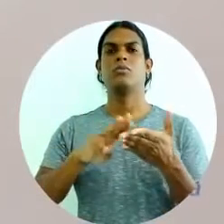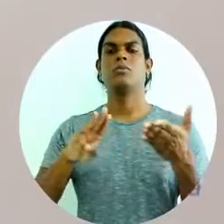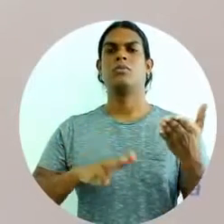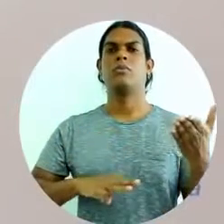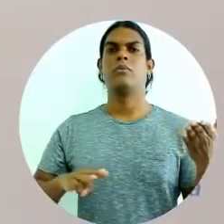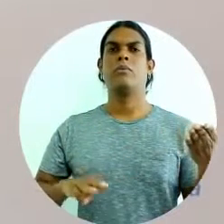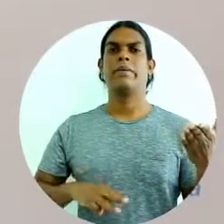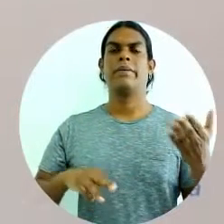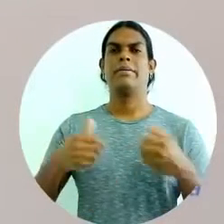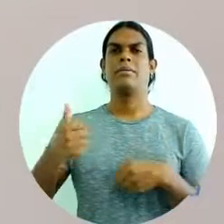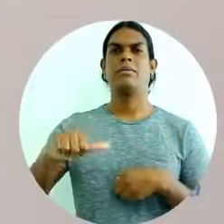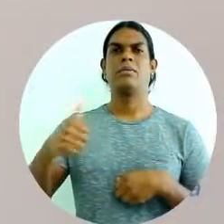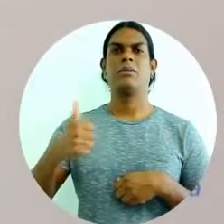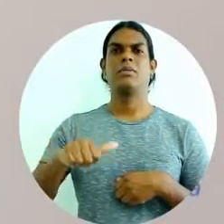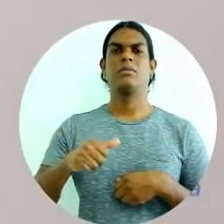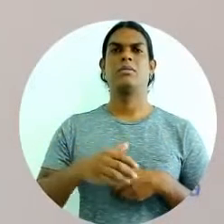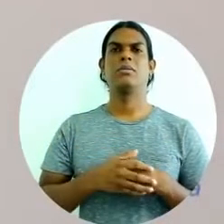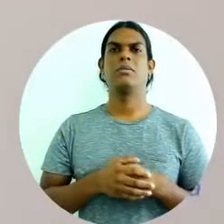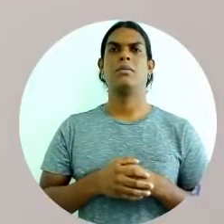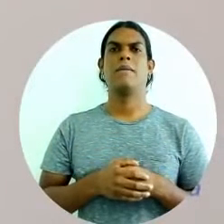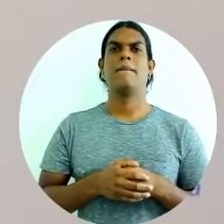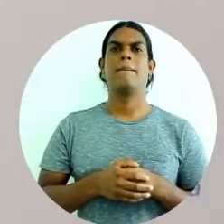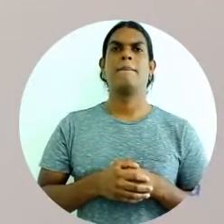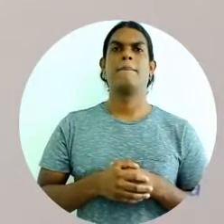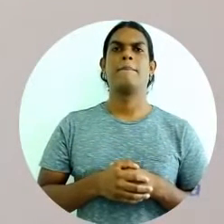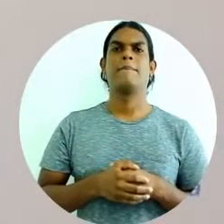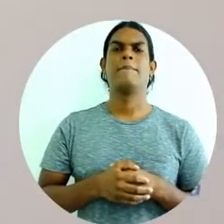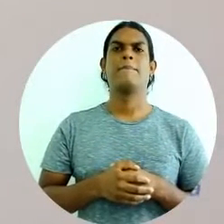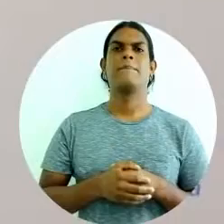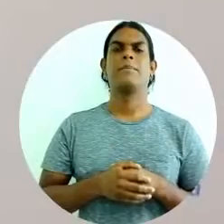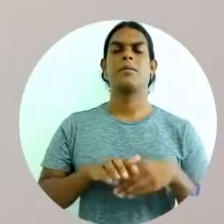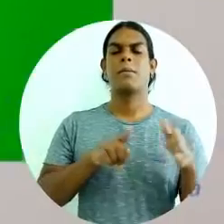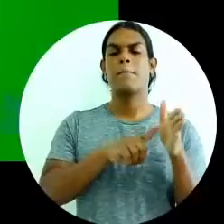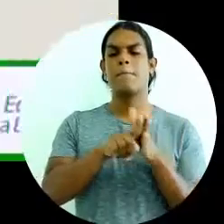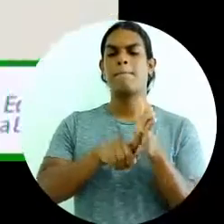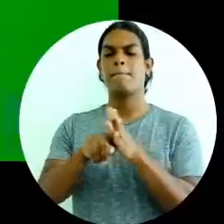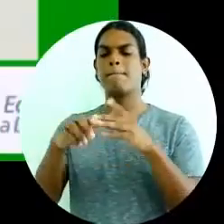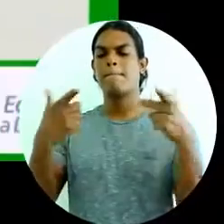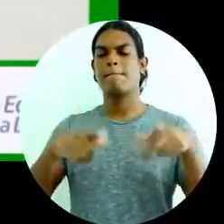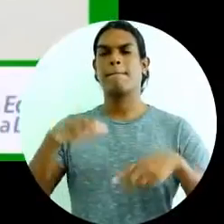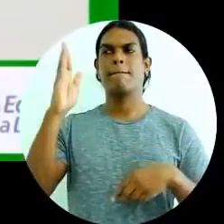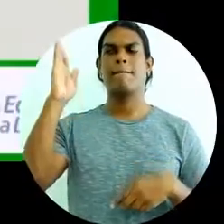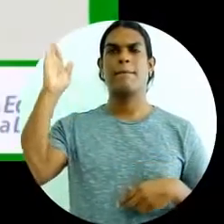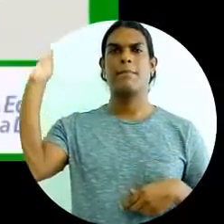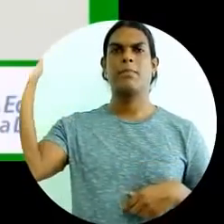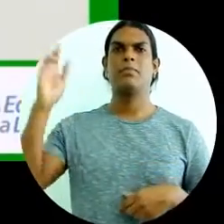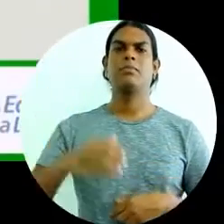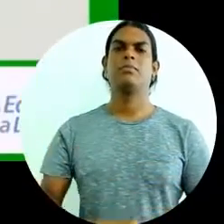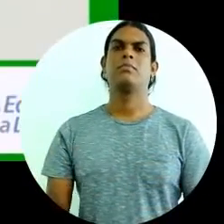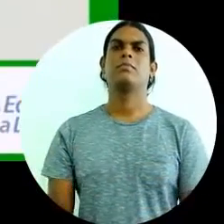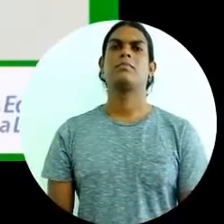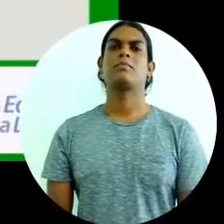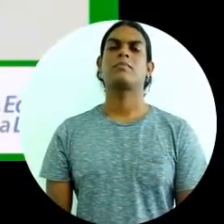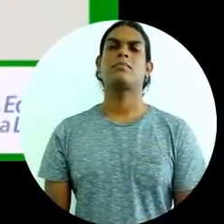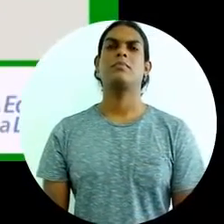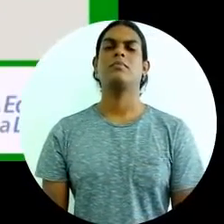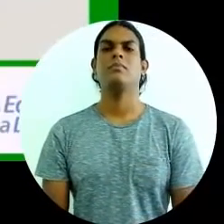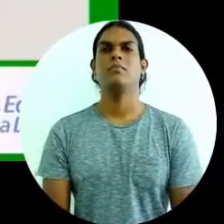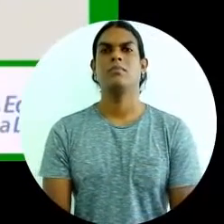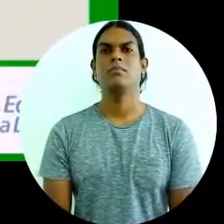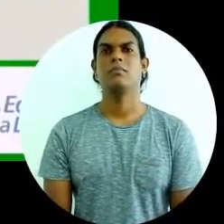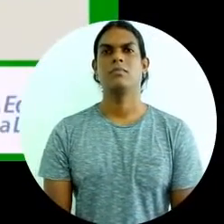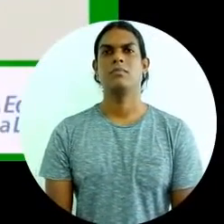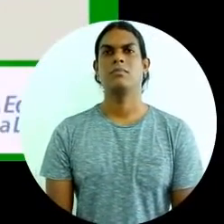outro método tradicional de avaliação de desempenho, que é a pesquisa de campo. Então, nós temos aqui alguns pontos,